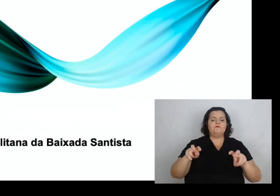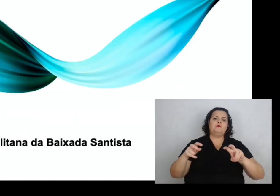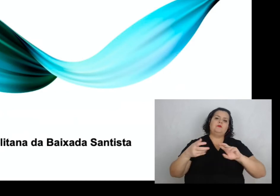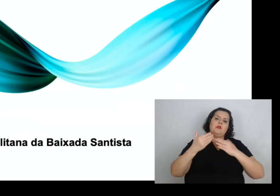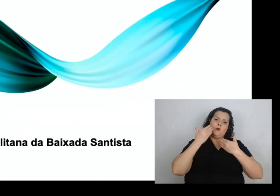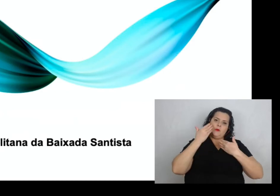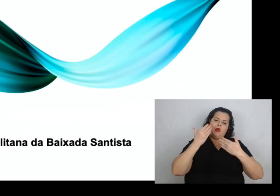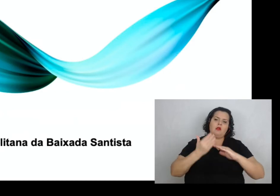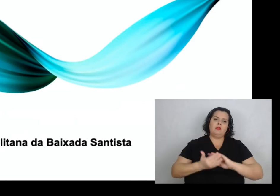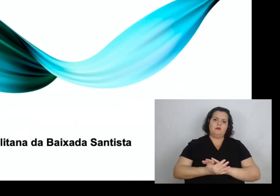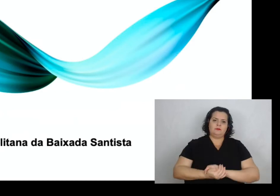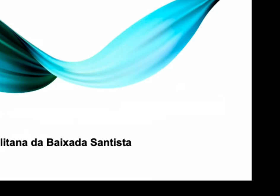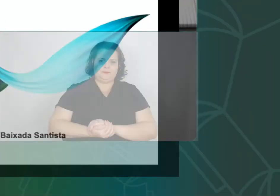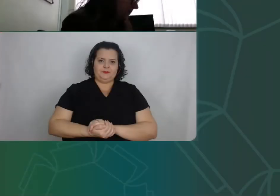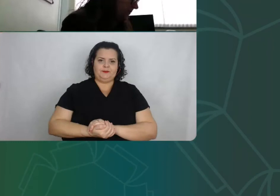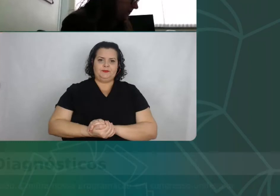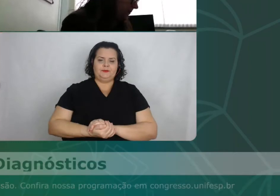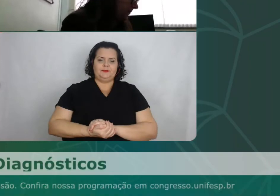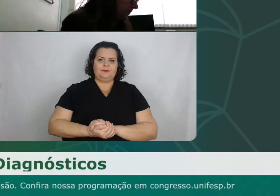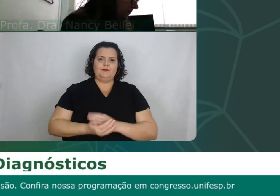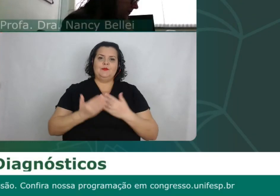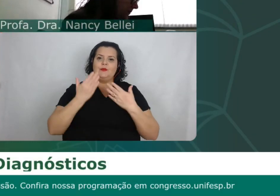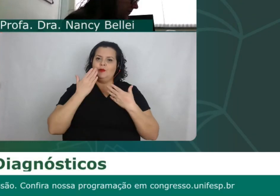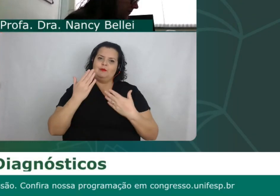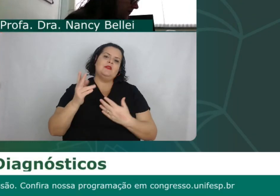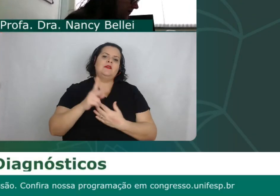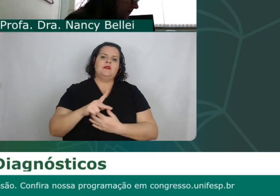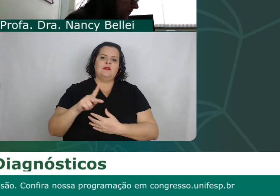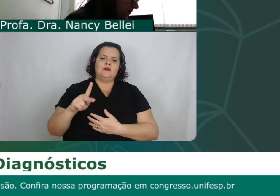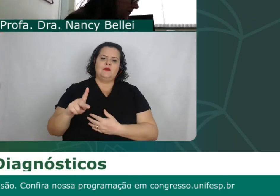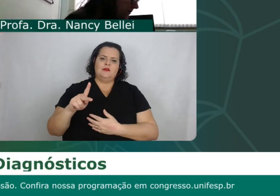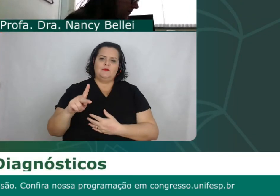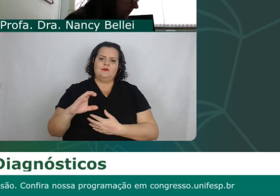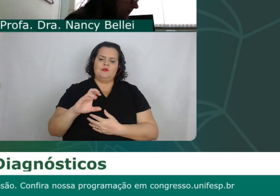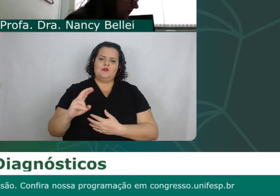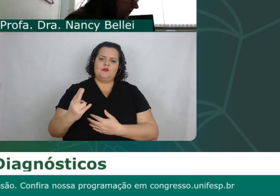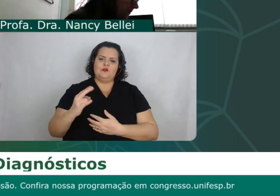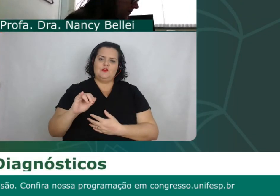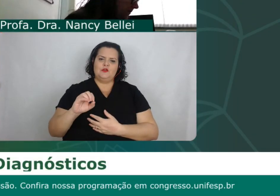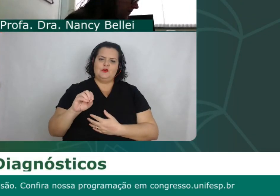Obrigado. Obrigado, professor Chioro, pela apresentação.